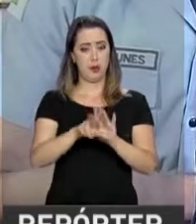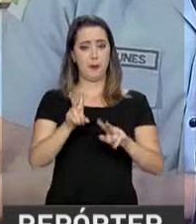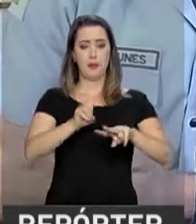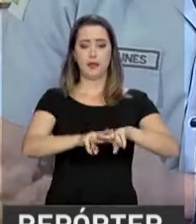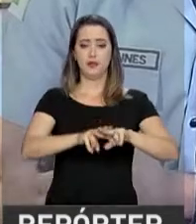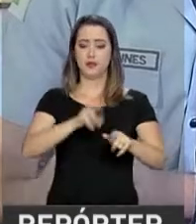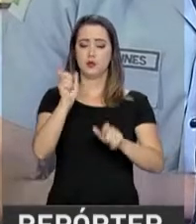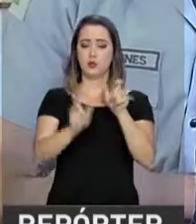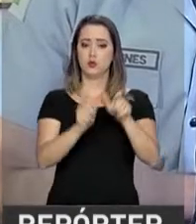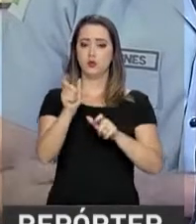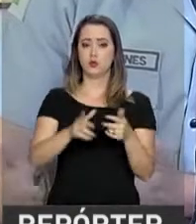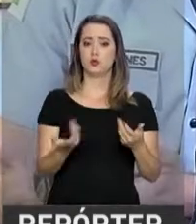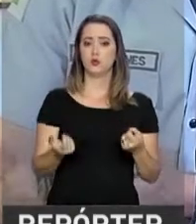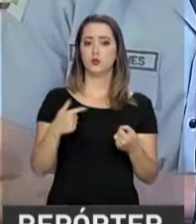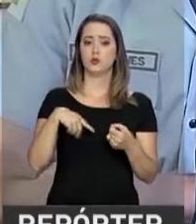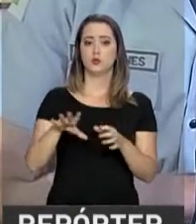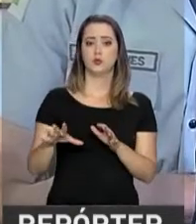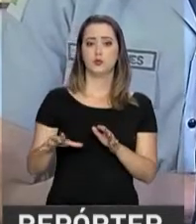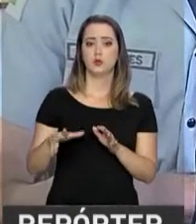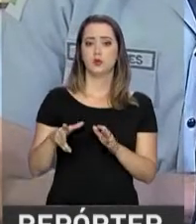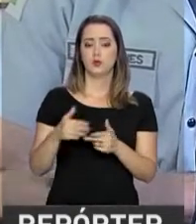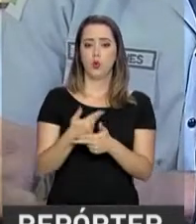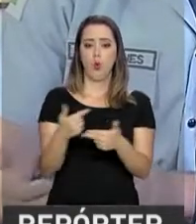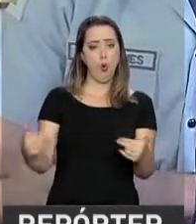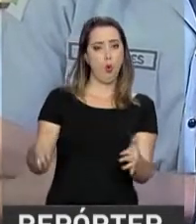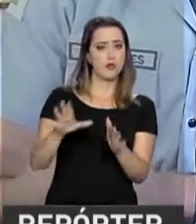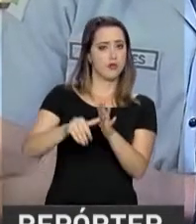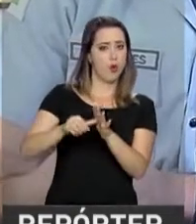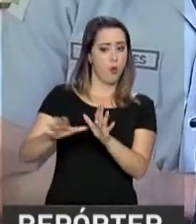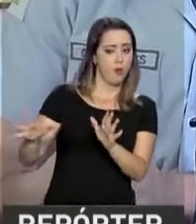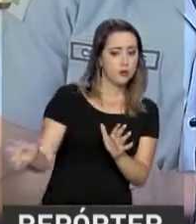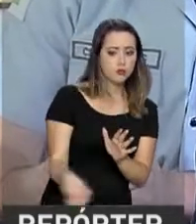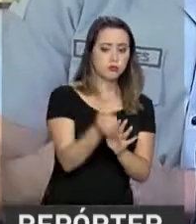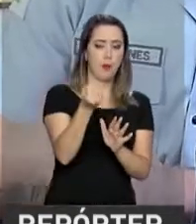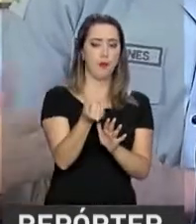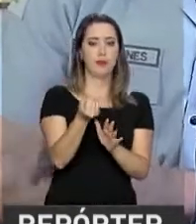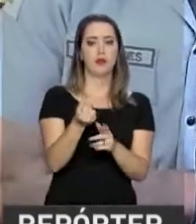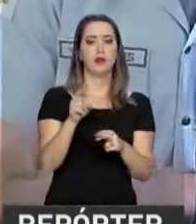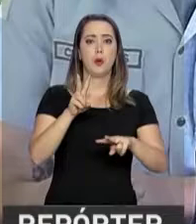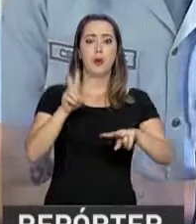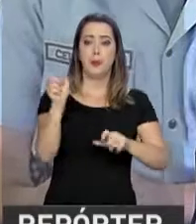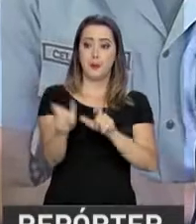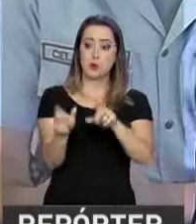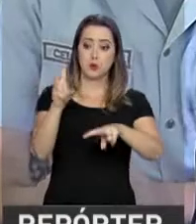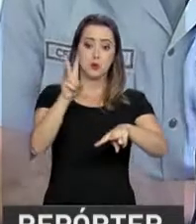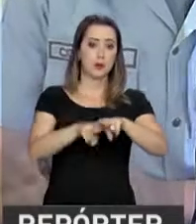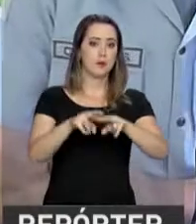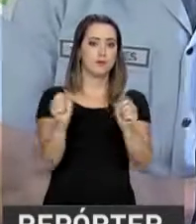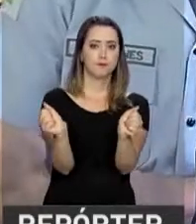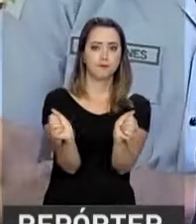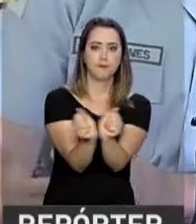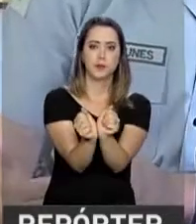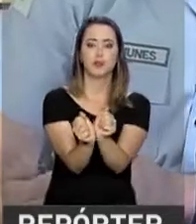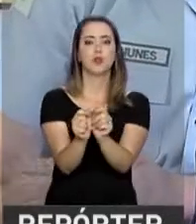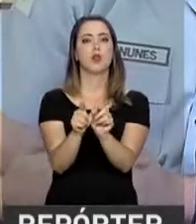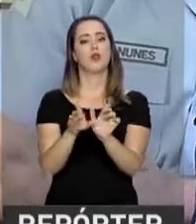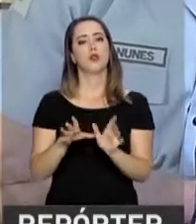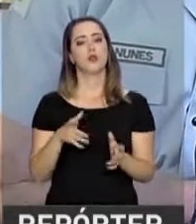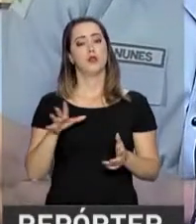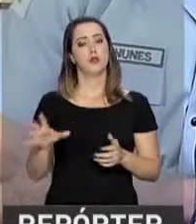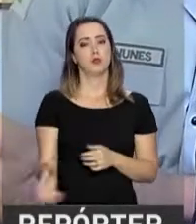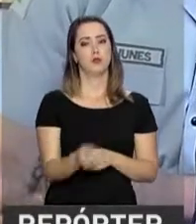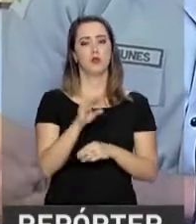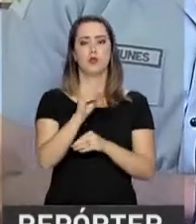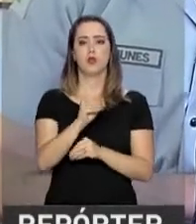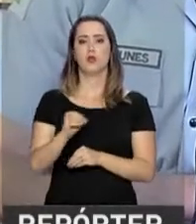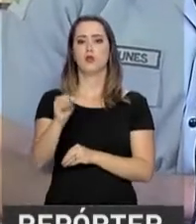rapper é recuperação de mensurados roubados prisão de foragido salvamento atendimento